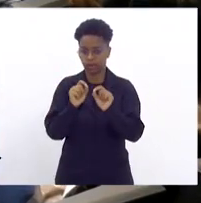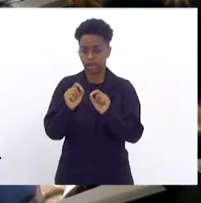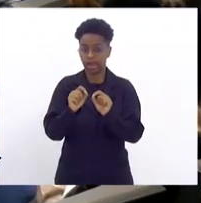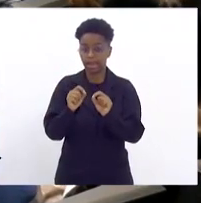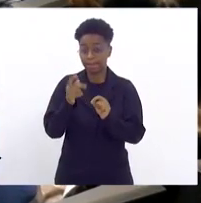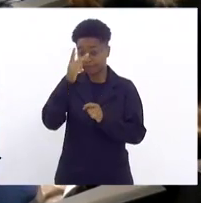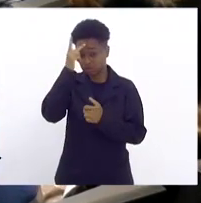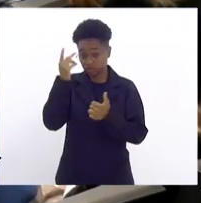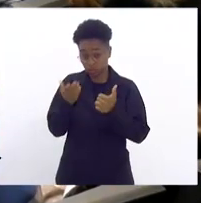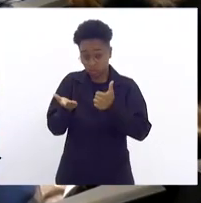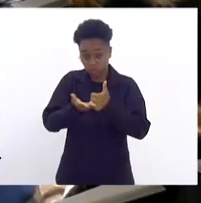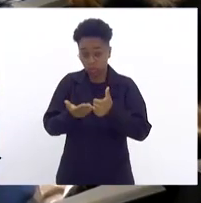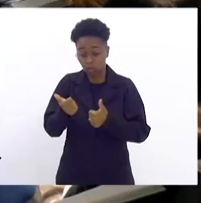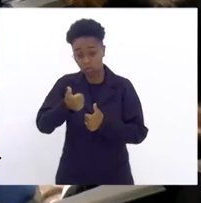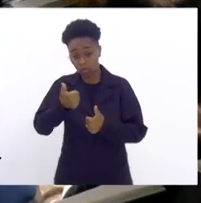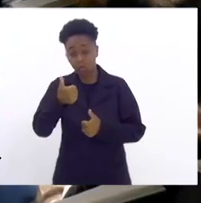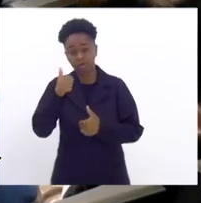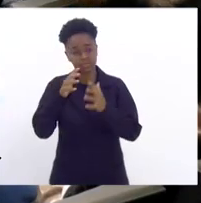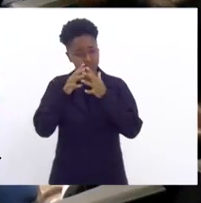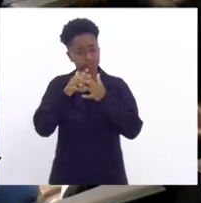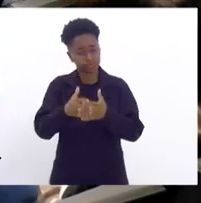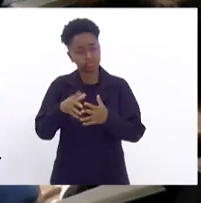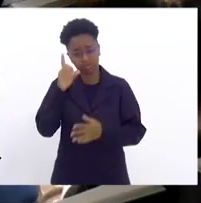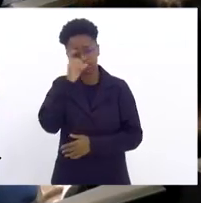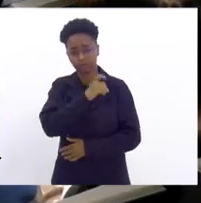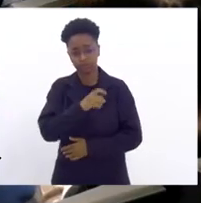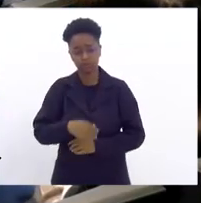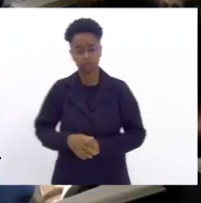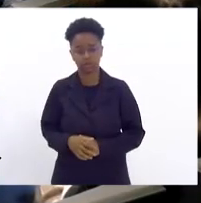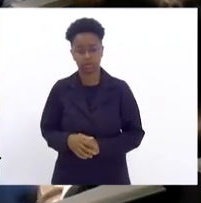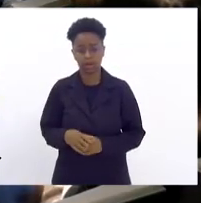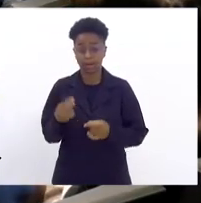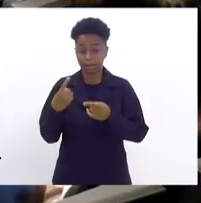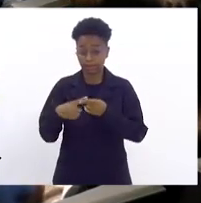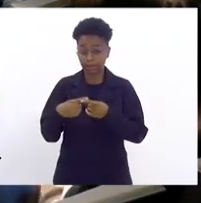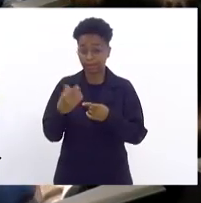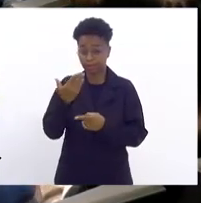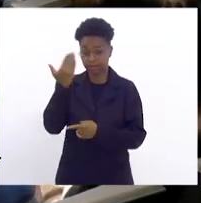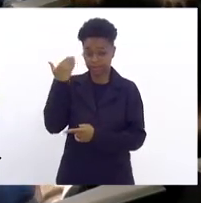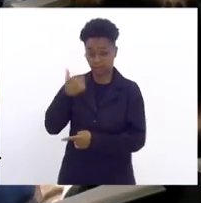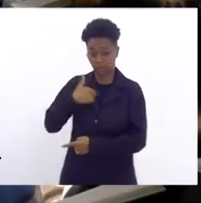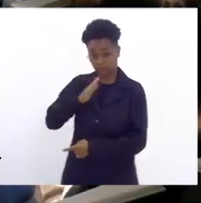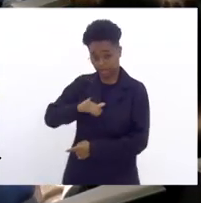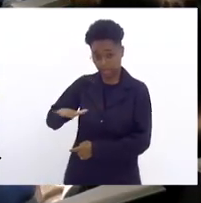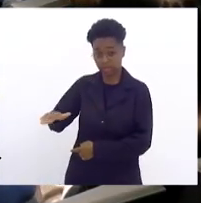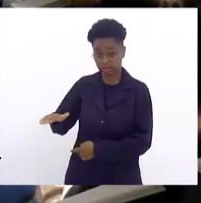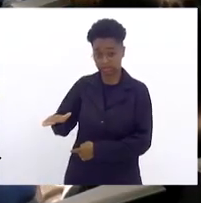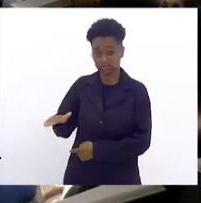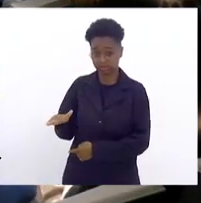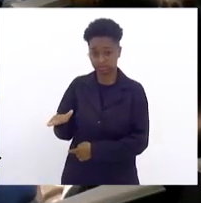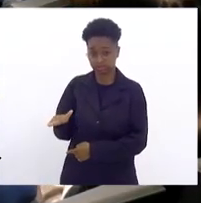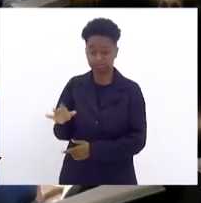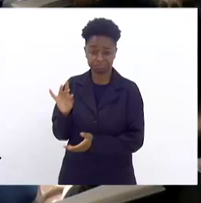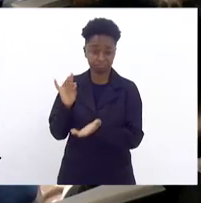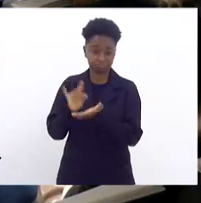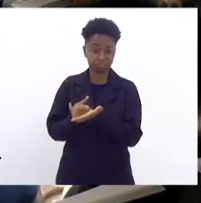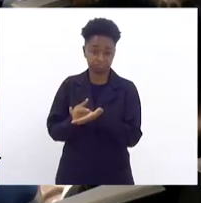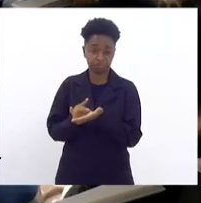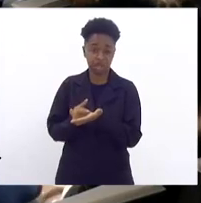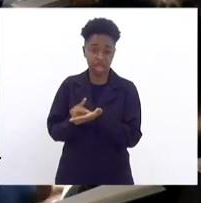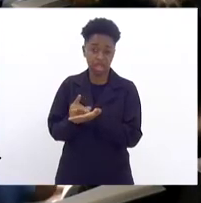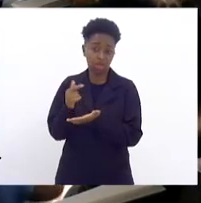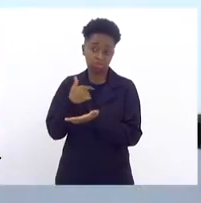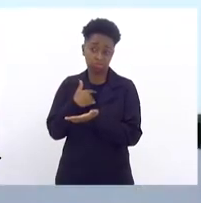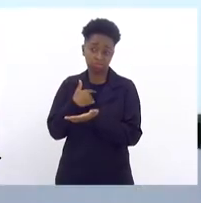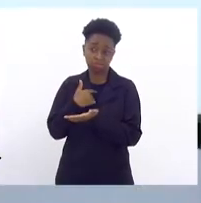de suporte 1 é complicado porque eu quando era pequeno criança realmente eu era tido